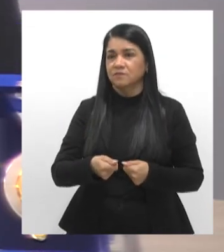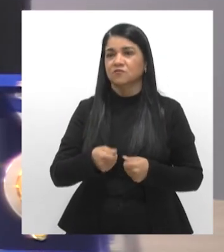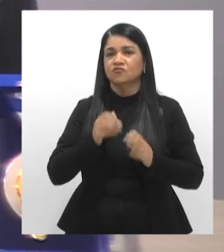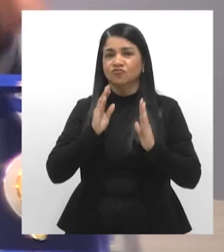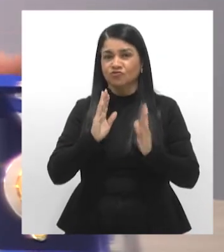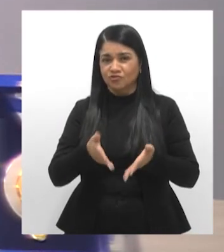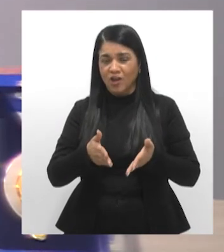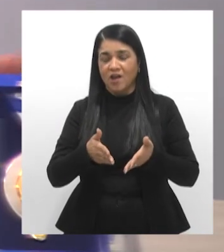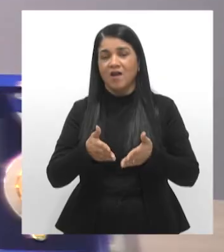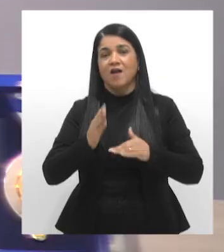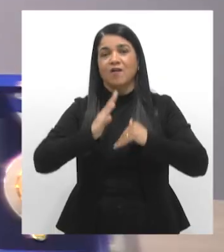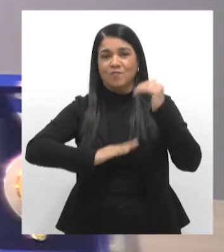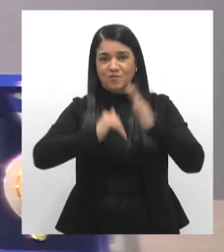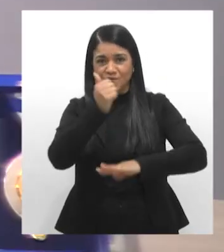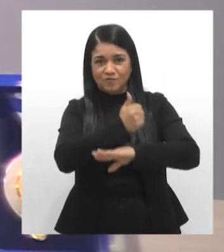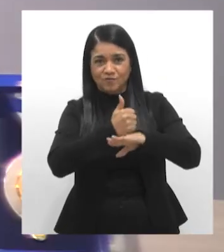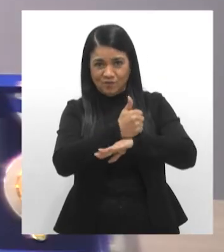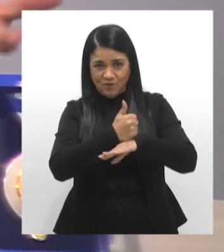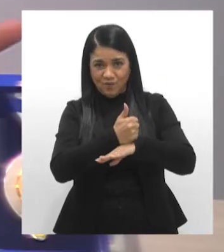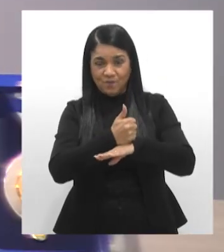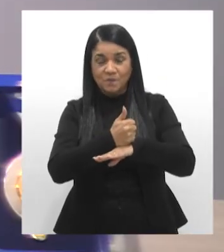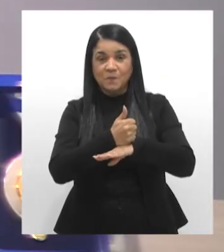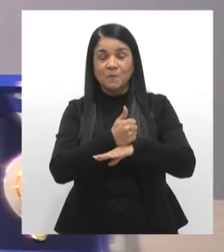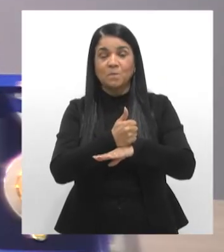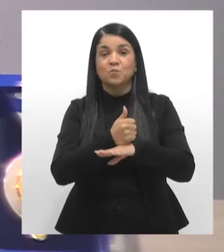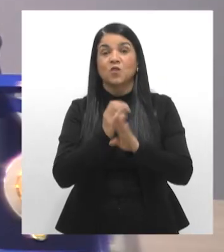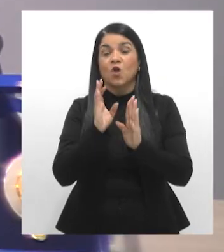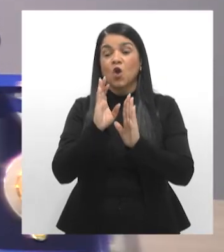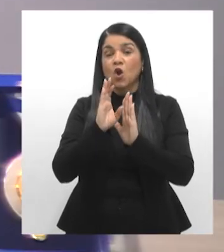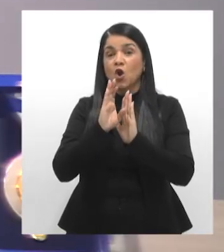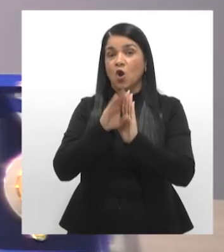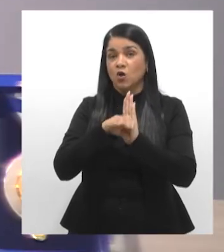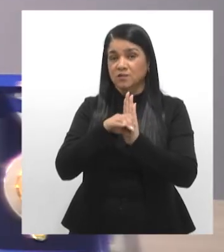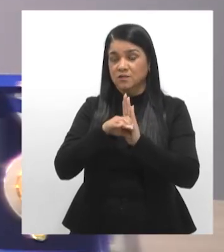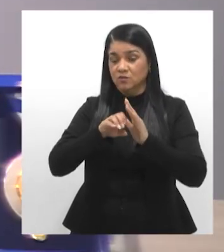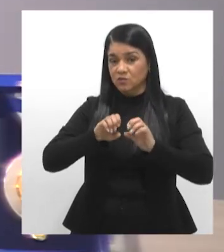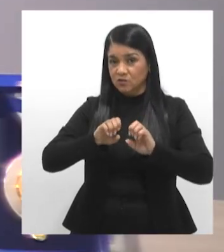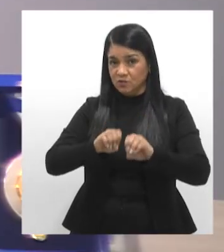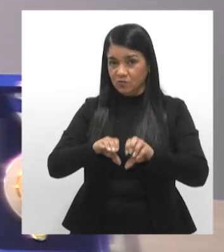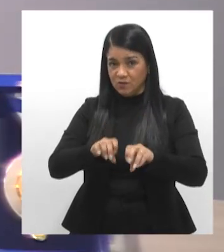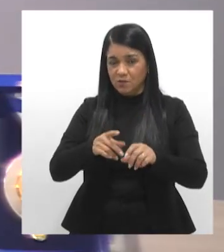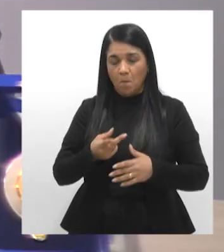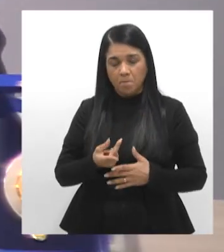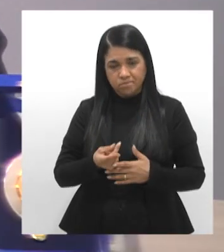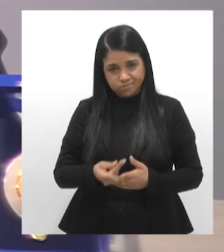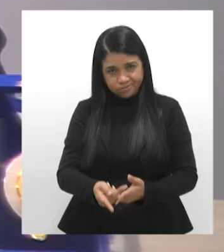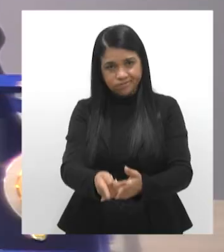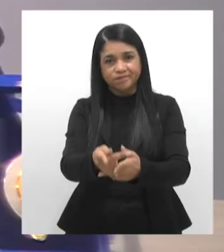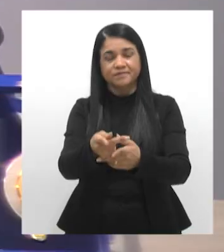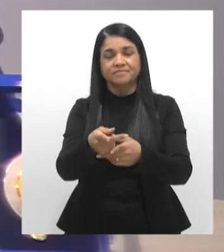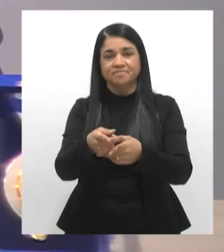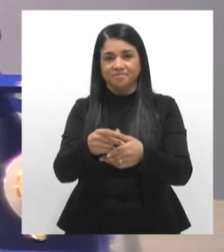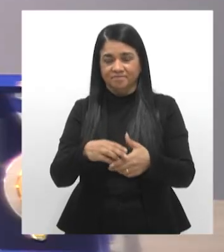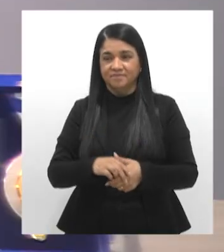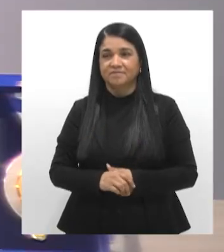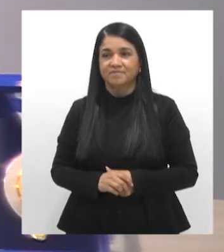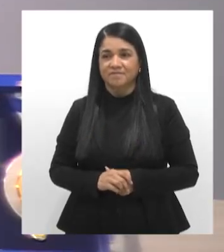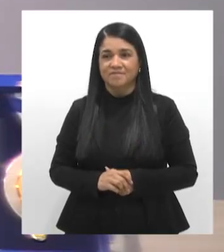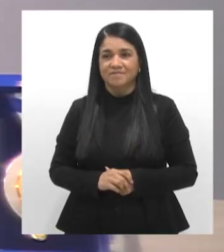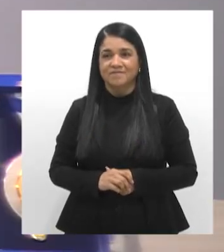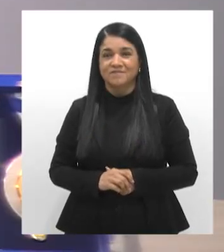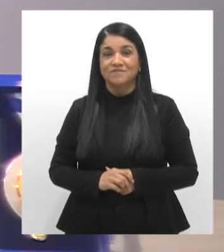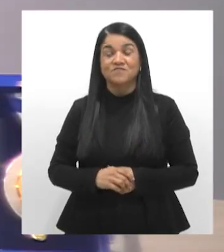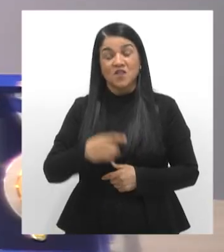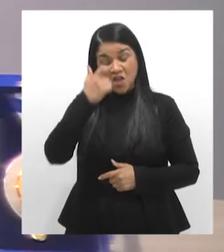é qualificado no conceito de educação permanente. Como eu sou